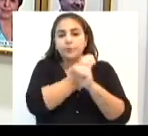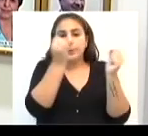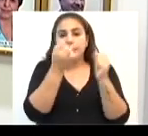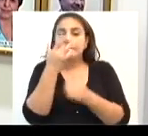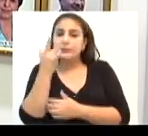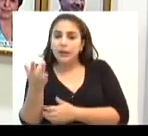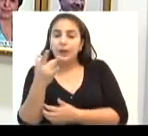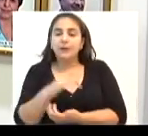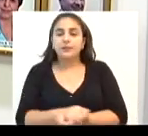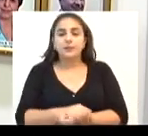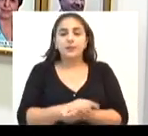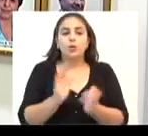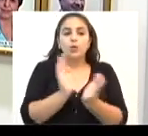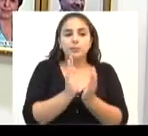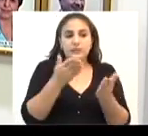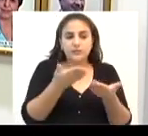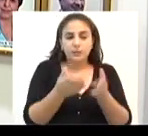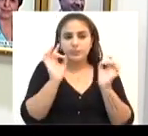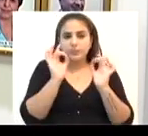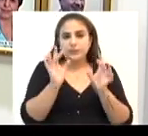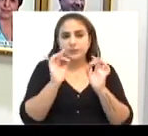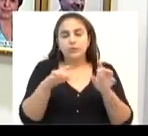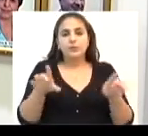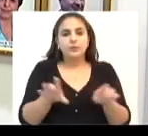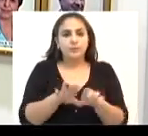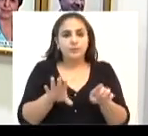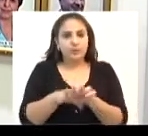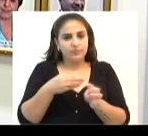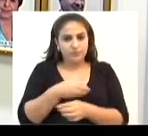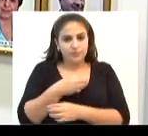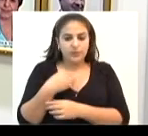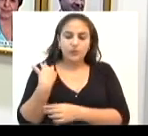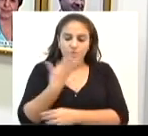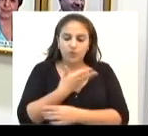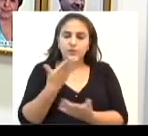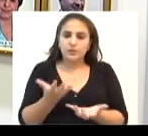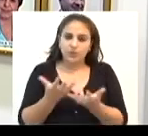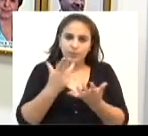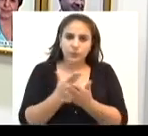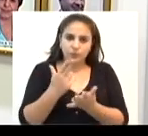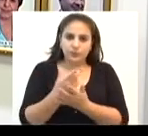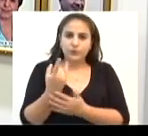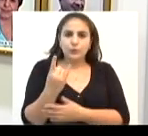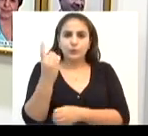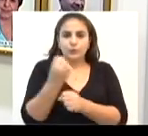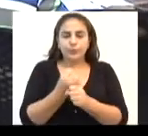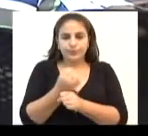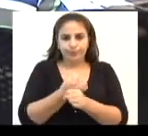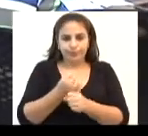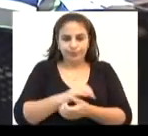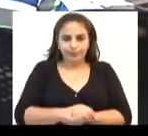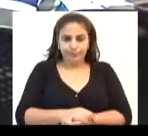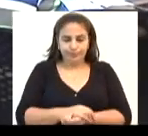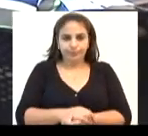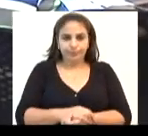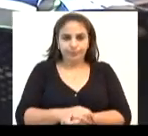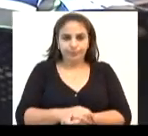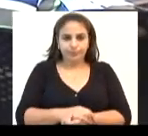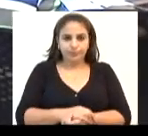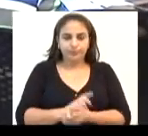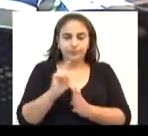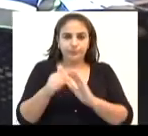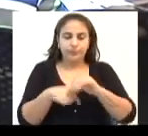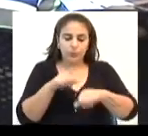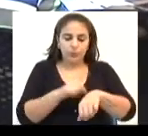comissões especiais, das comissões permanentes, e é essa vida aí que a gente quer manter nesse último ano dessa legislatura. Durante o turno